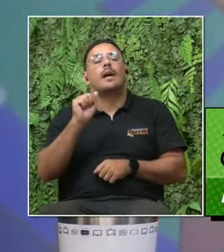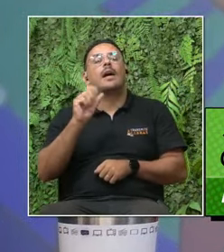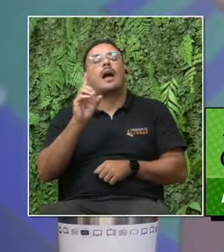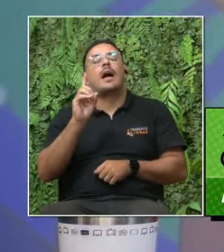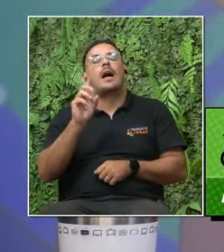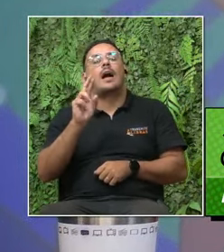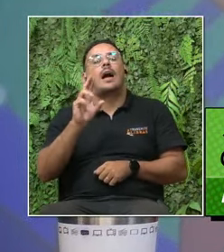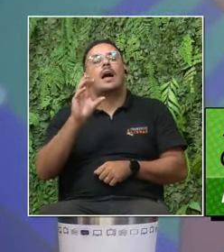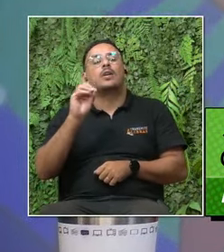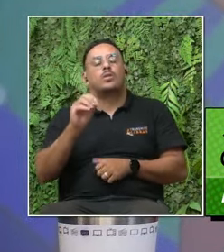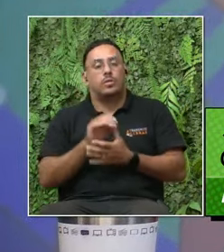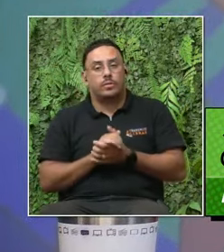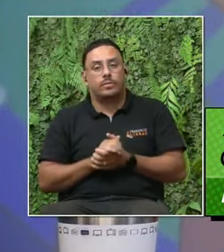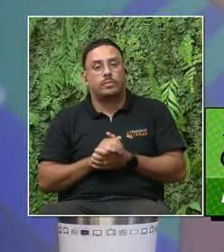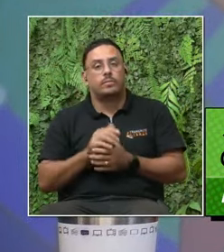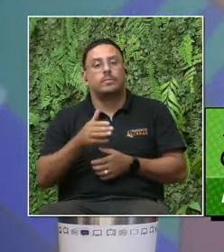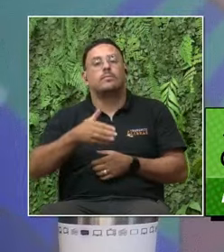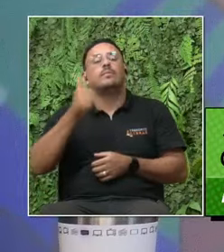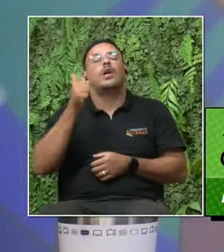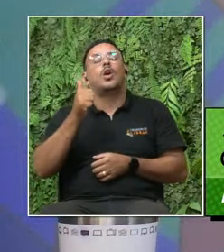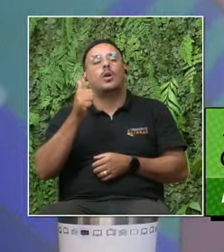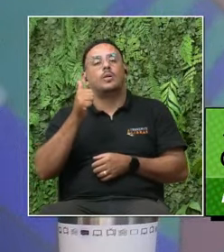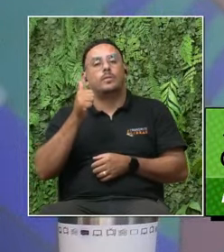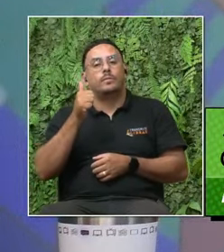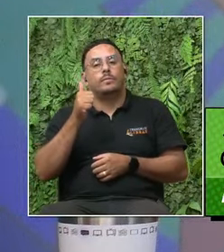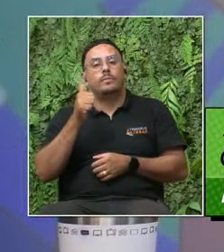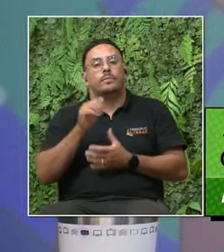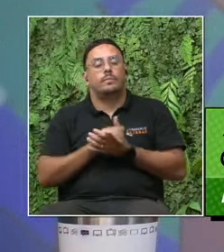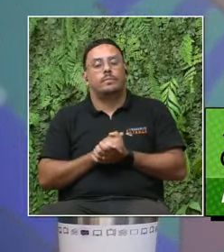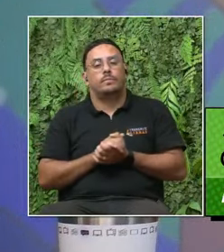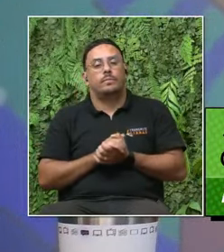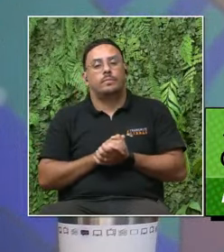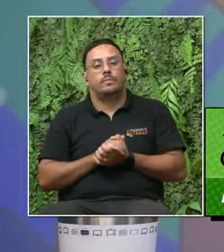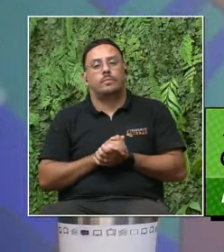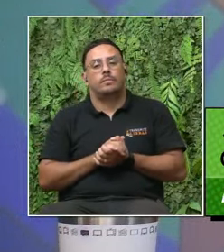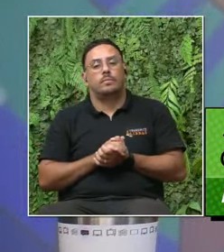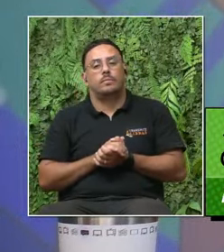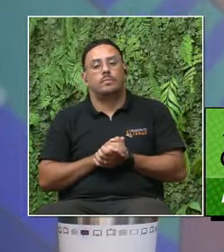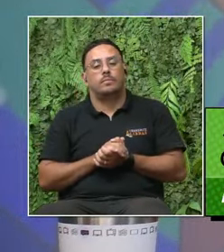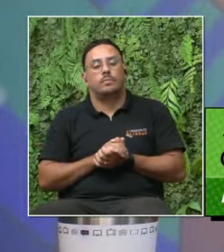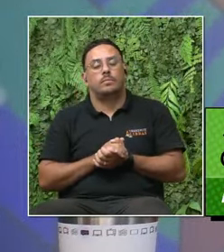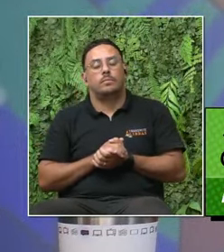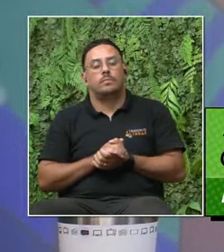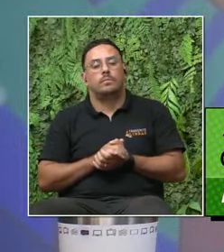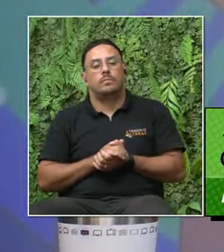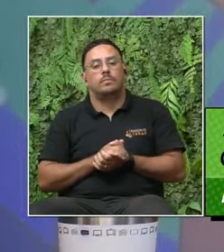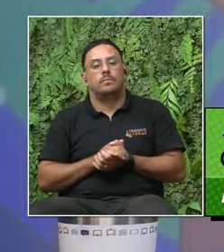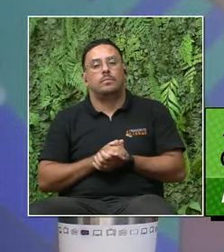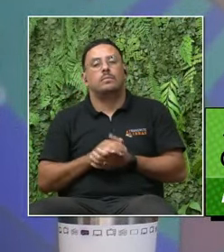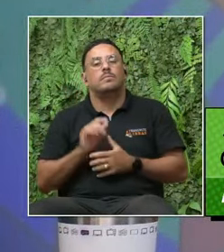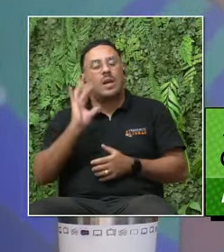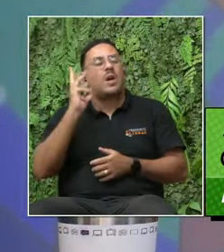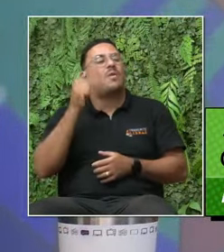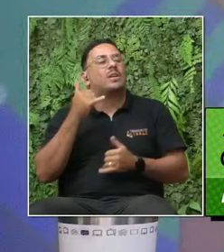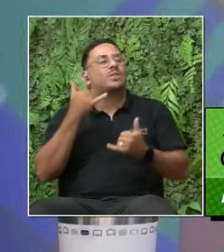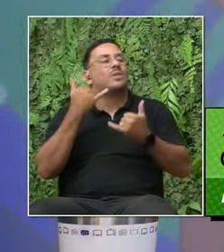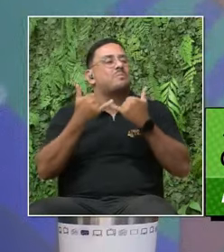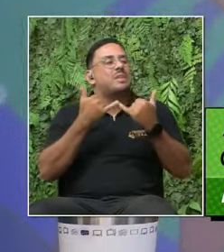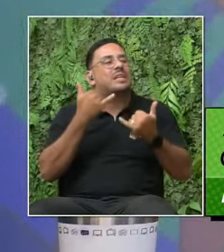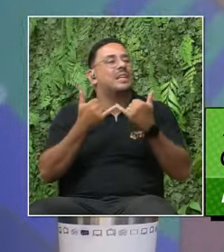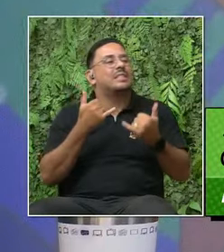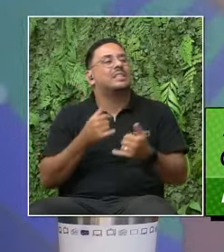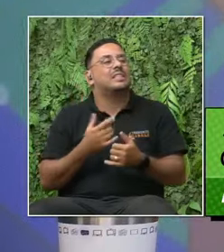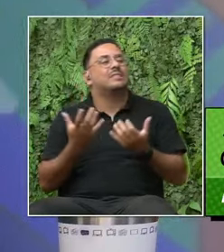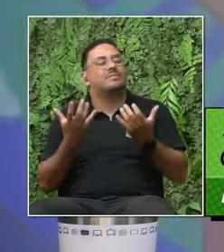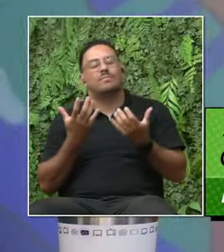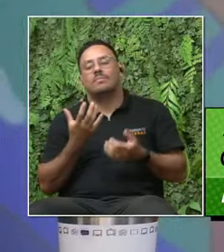você acha que foi o melhor em campo Estrela do jogo Nossa Senhora acho que adron não tá PR brincadeira não fiz uma brincadeira com ele